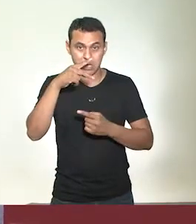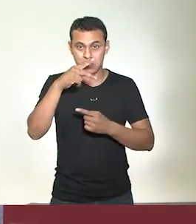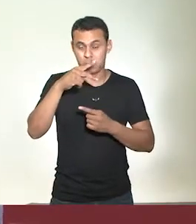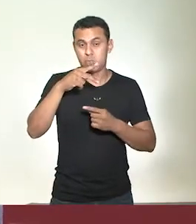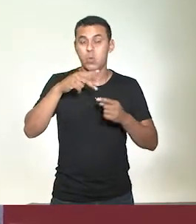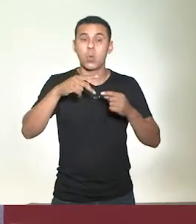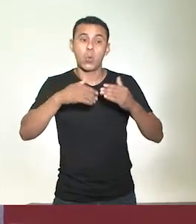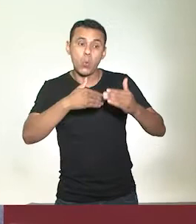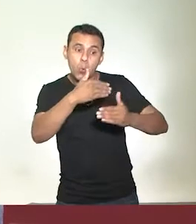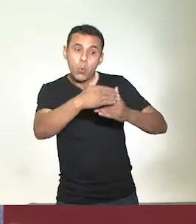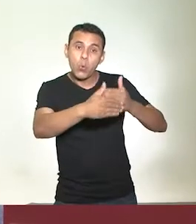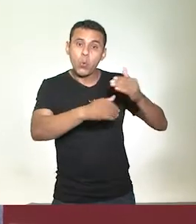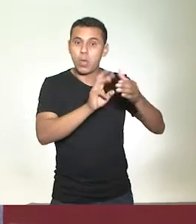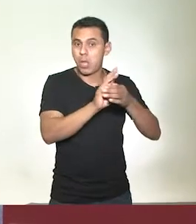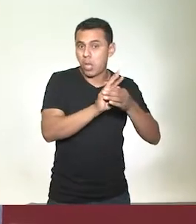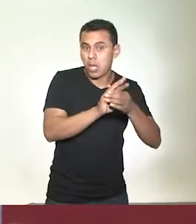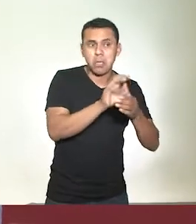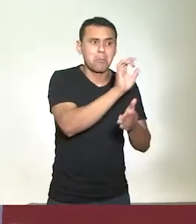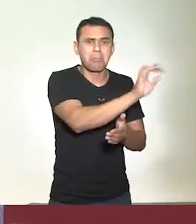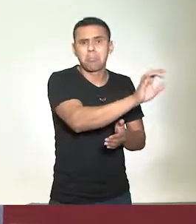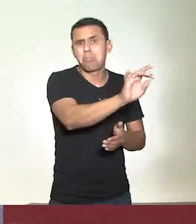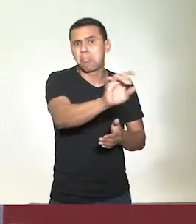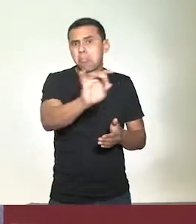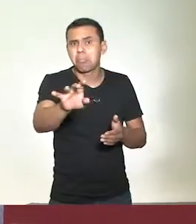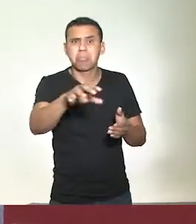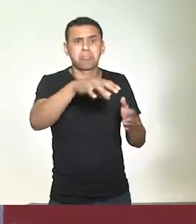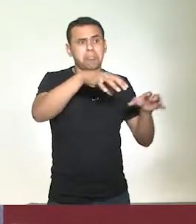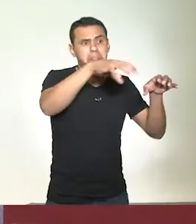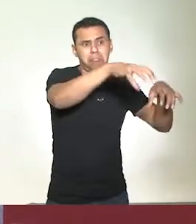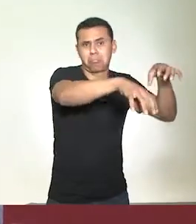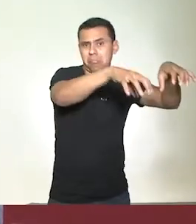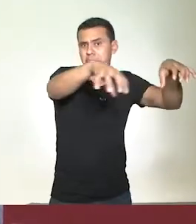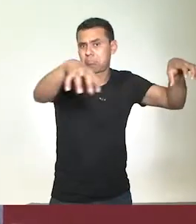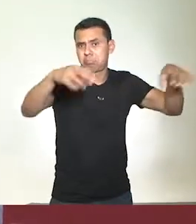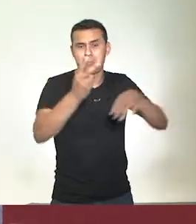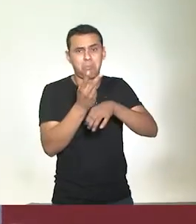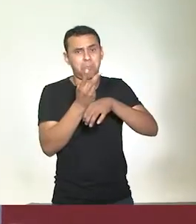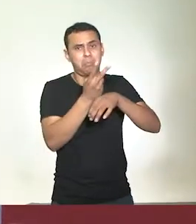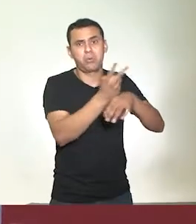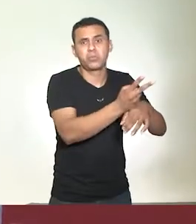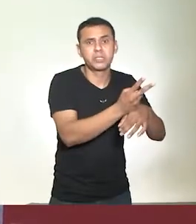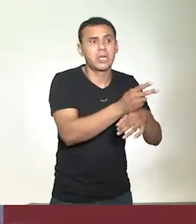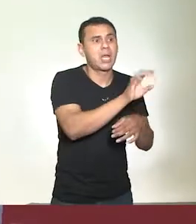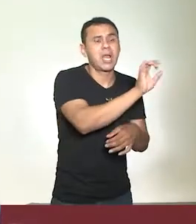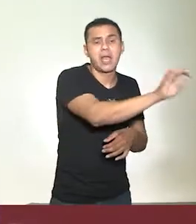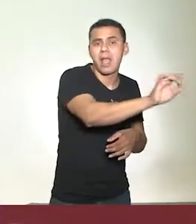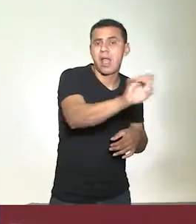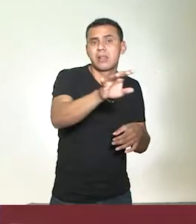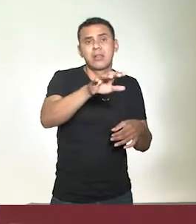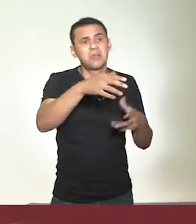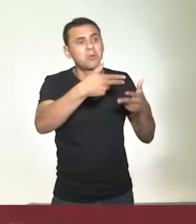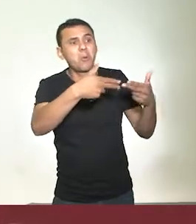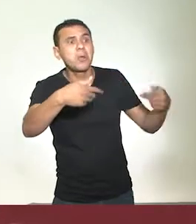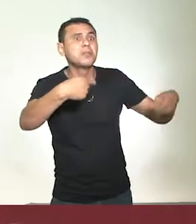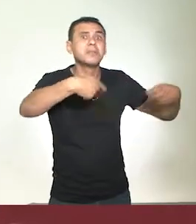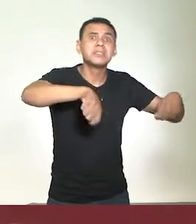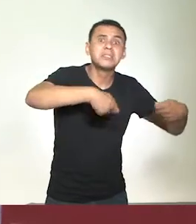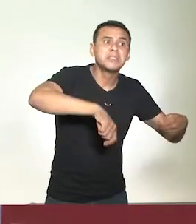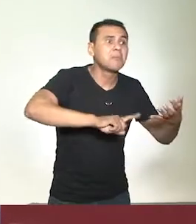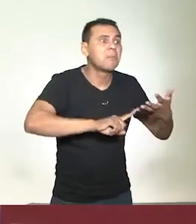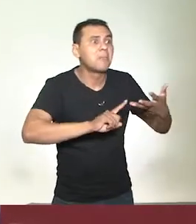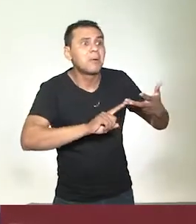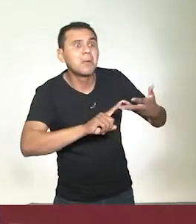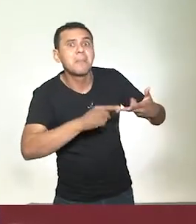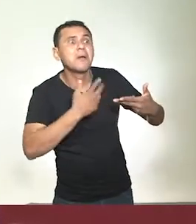UFRN é situacional é situacional por quê Porque ele busca trazer as